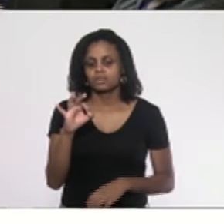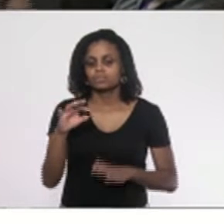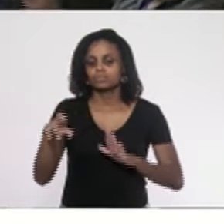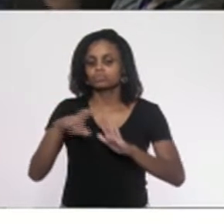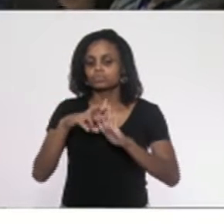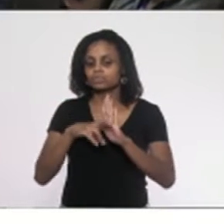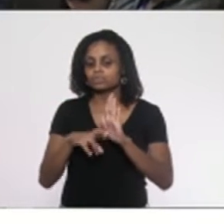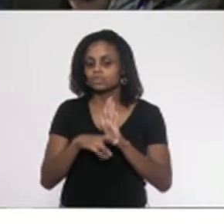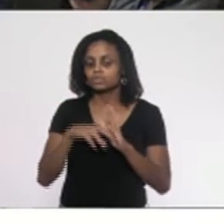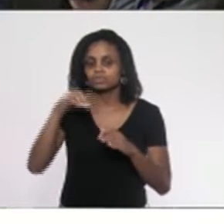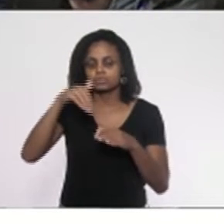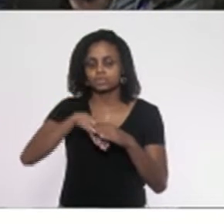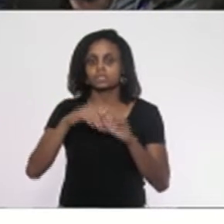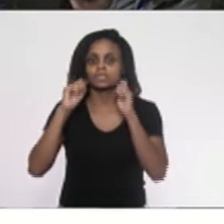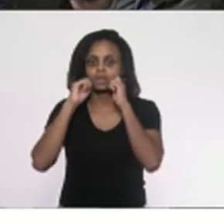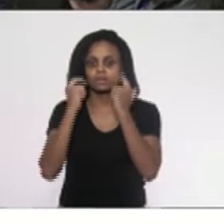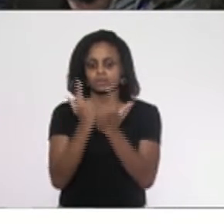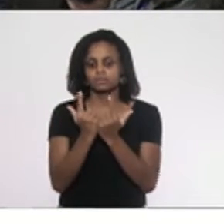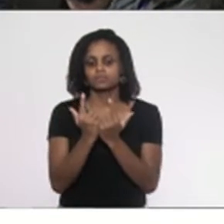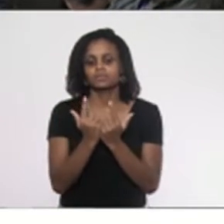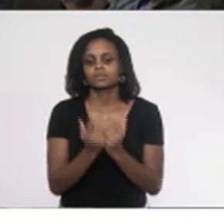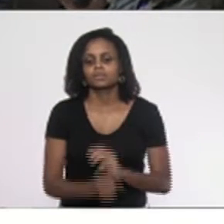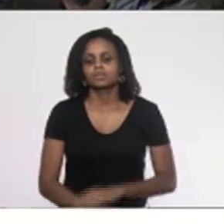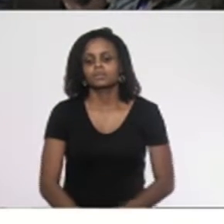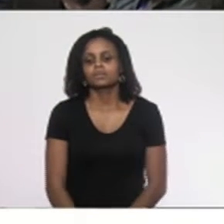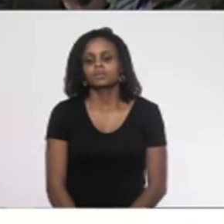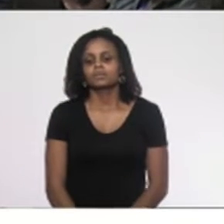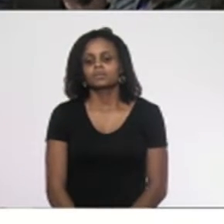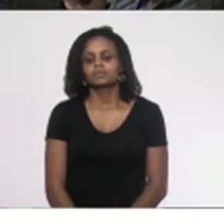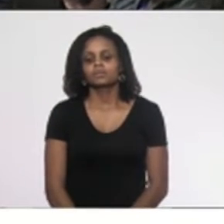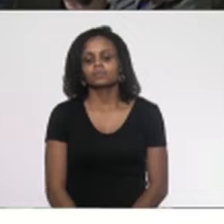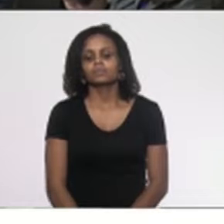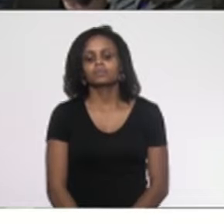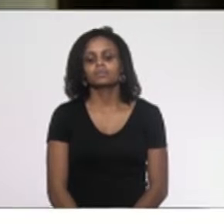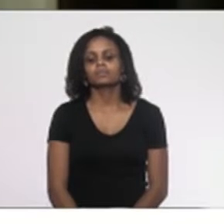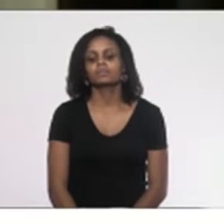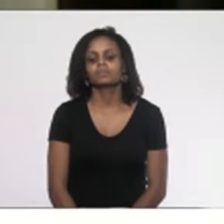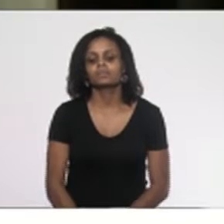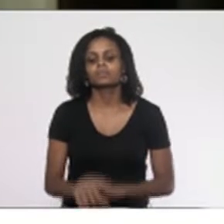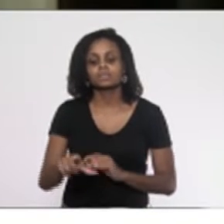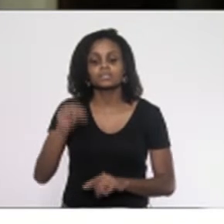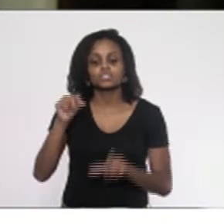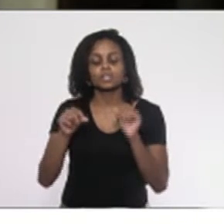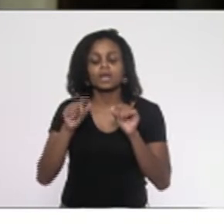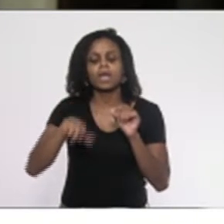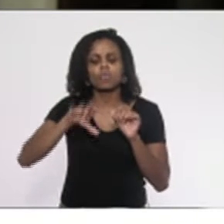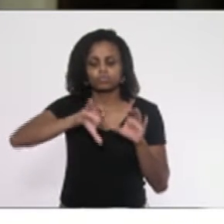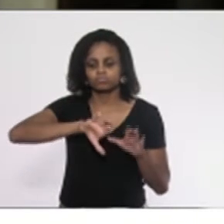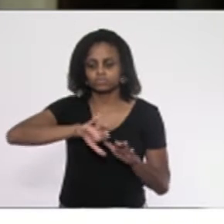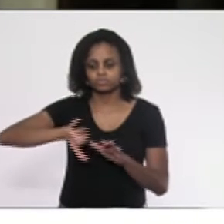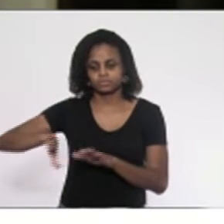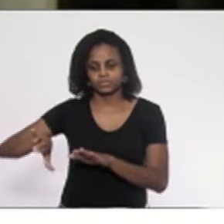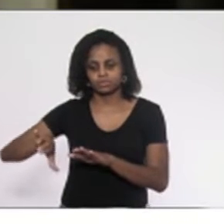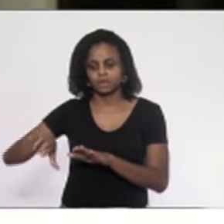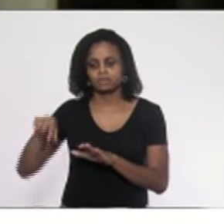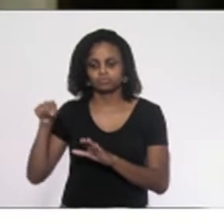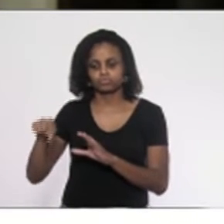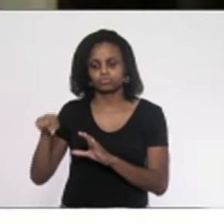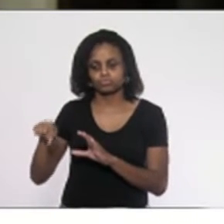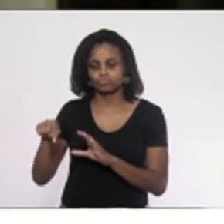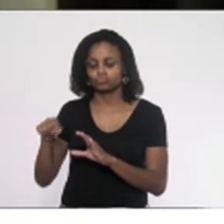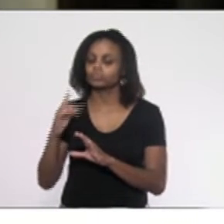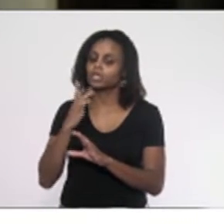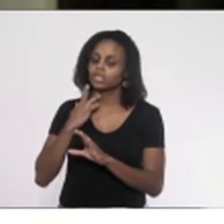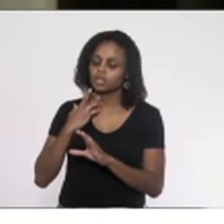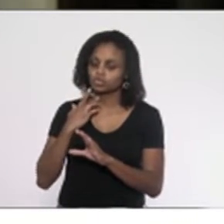do Regimento Interno. Seguinte. Destaque é o ato de separar uma proposição de um